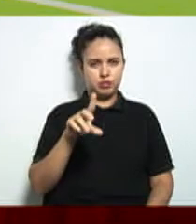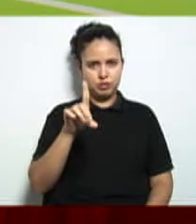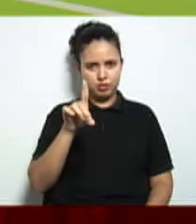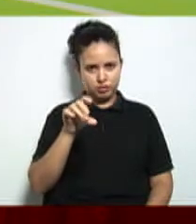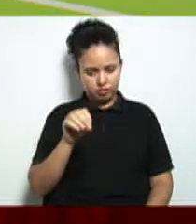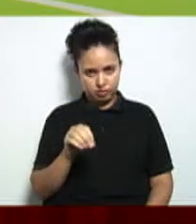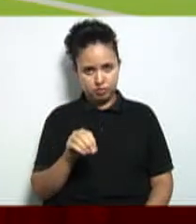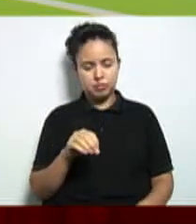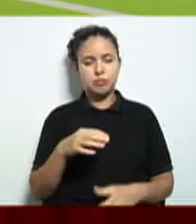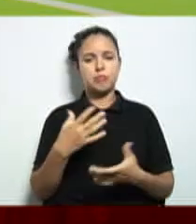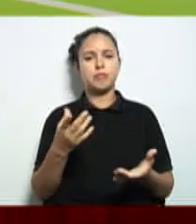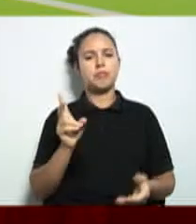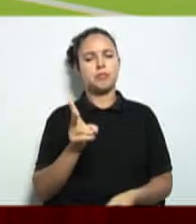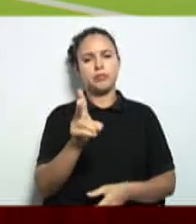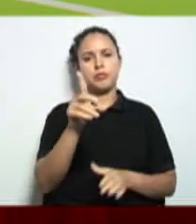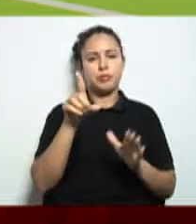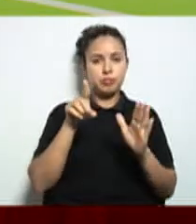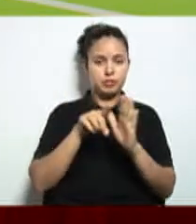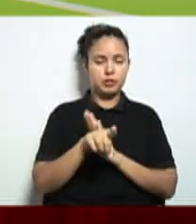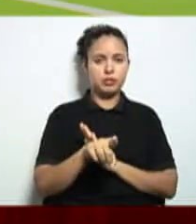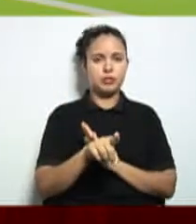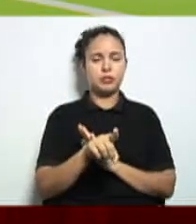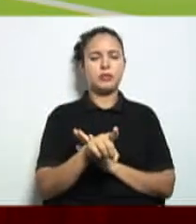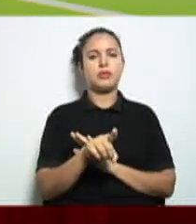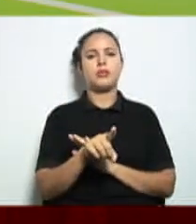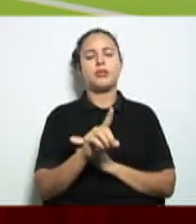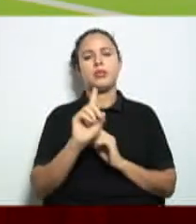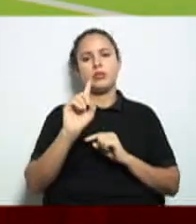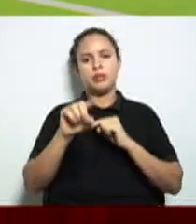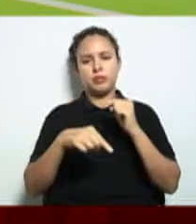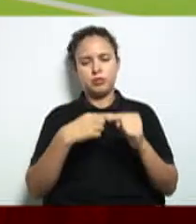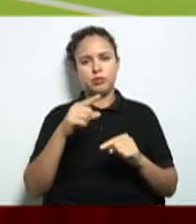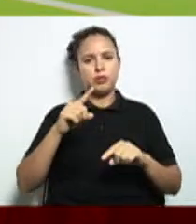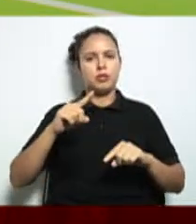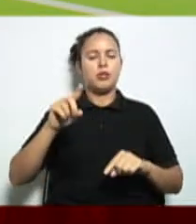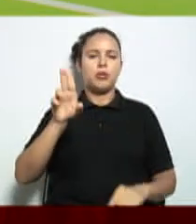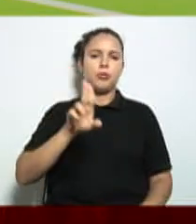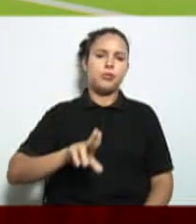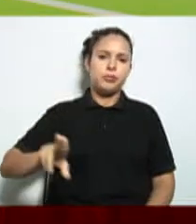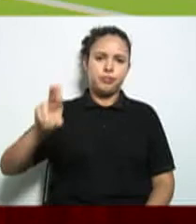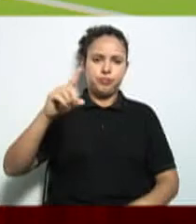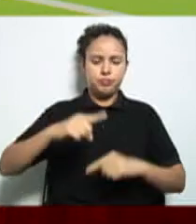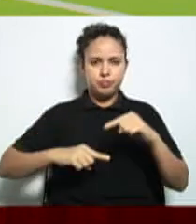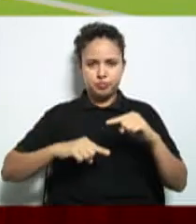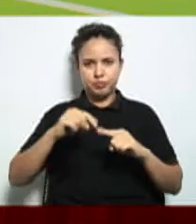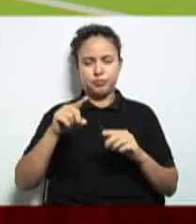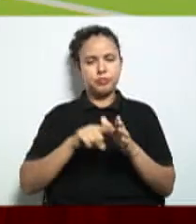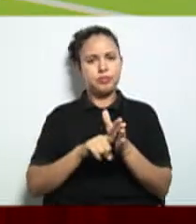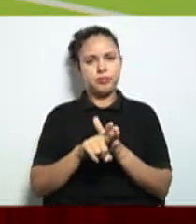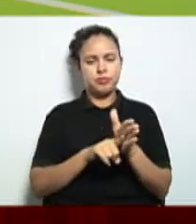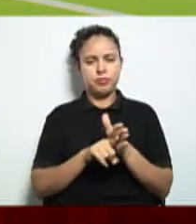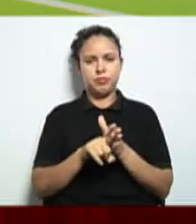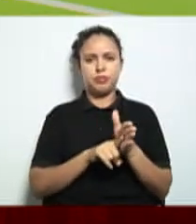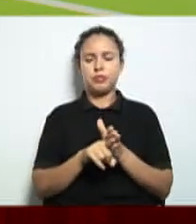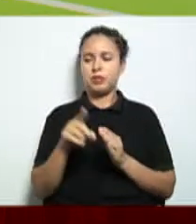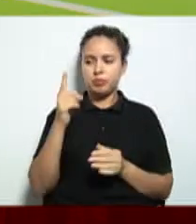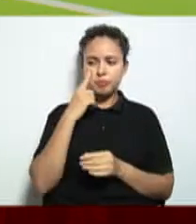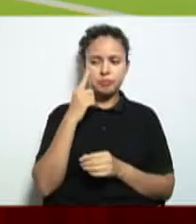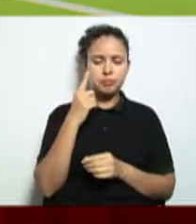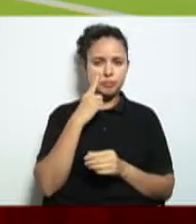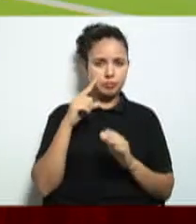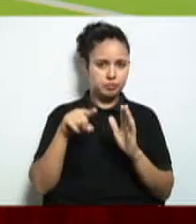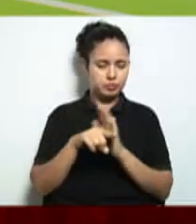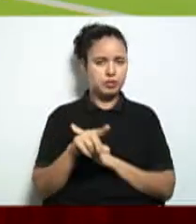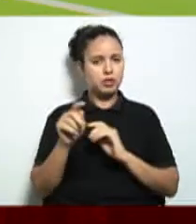tem que ser sempre uma forma de pergunta. E vou utilizar esses instrumentos de pesquisa para verificar se essa pergunta